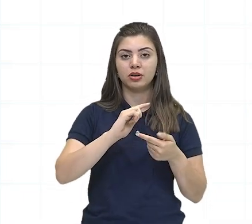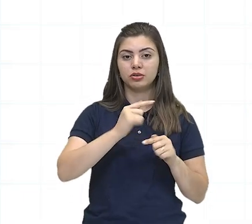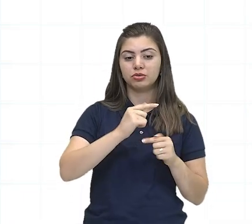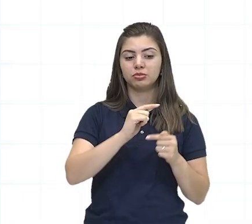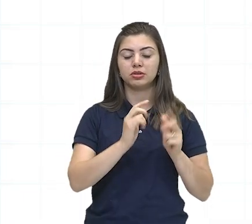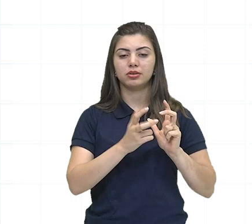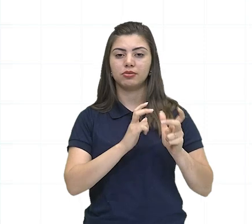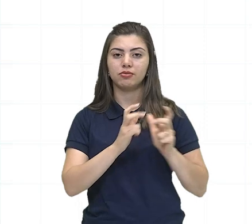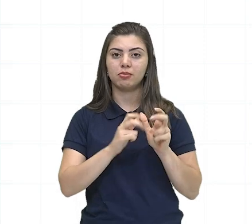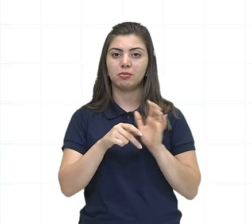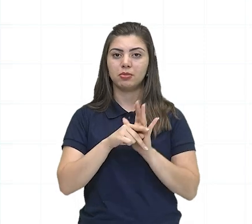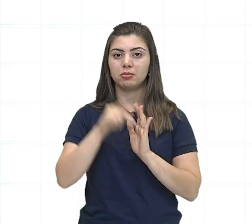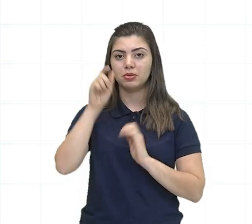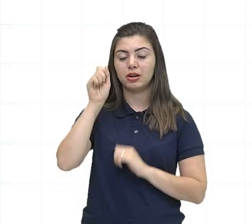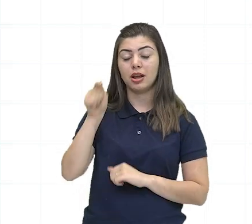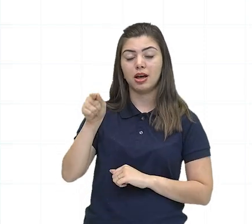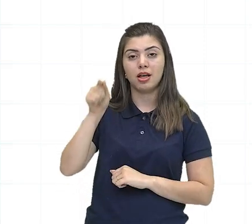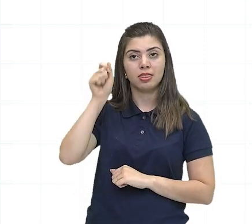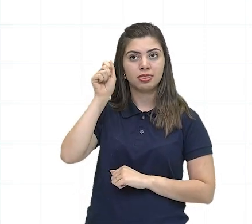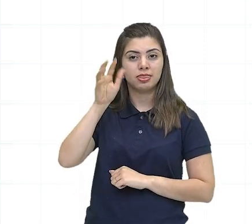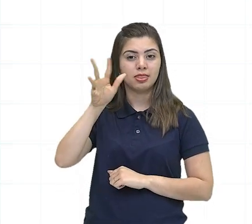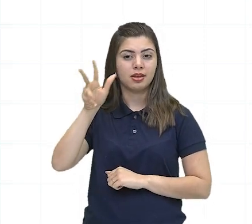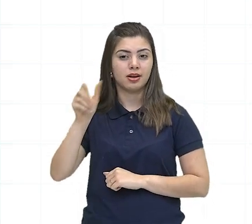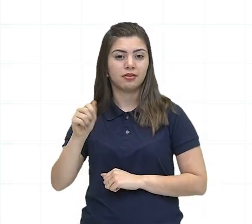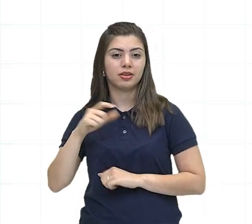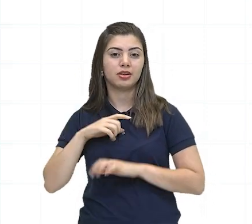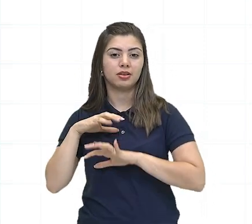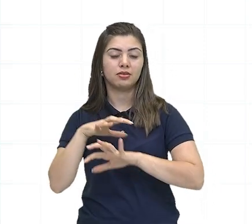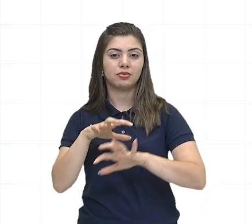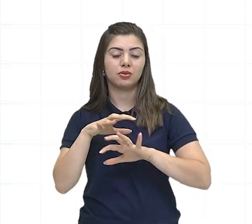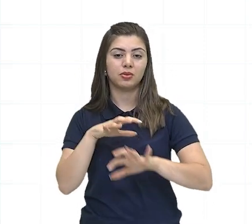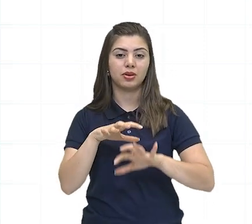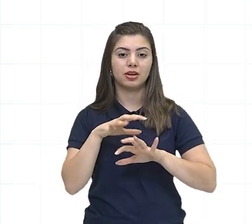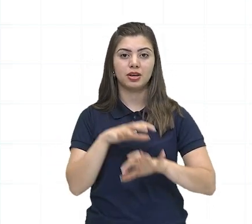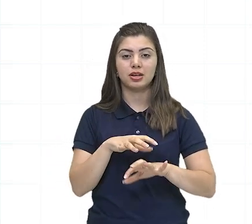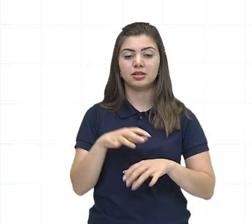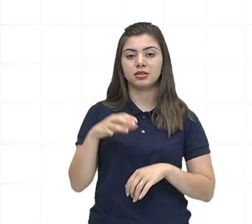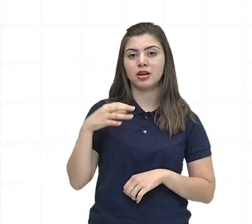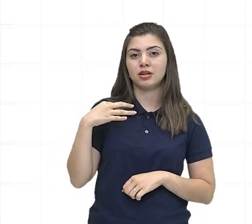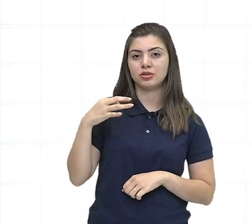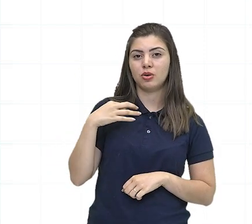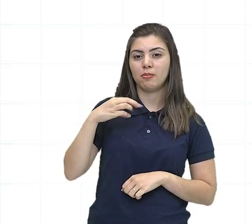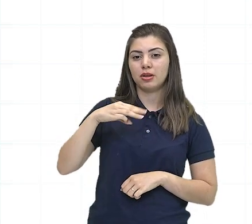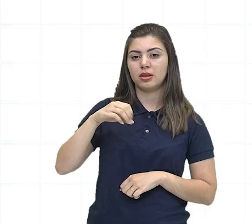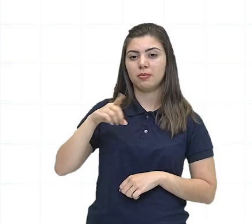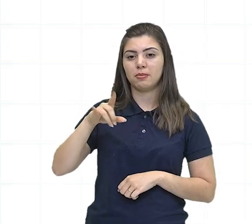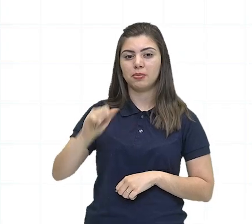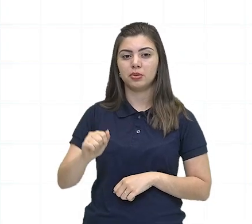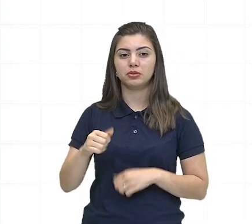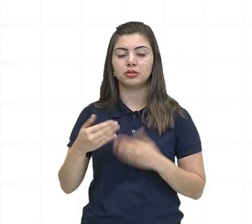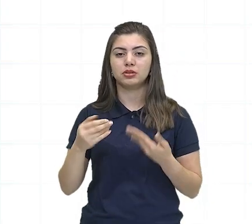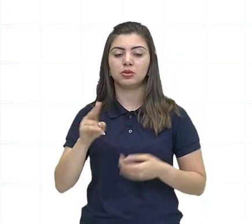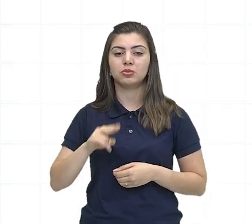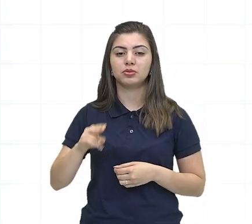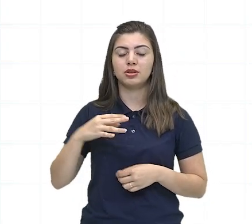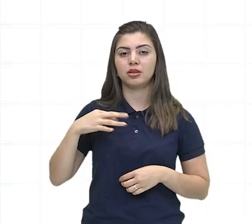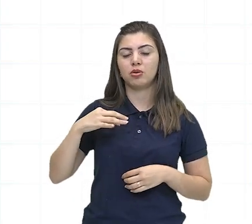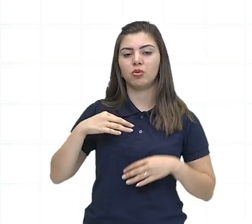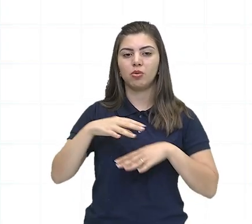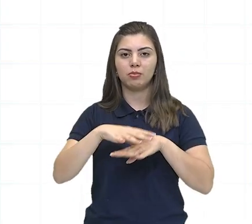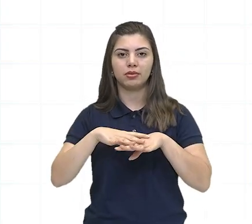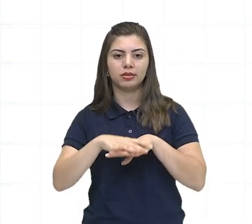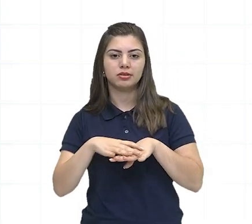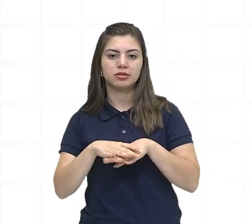uma grande influência na moda moderna. Elas são usadas em tecidos, acessórios e roupas para